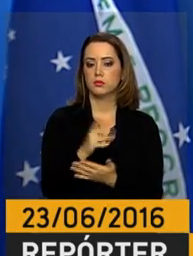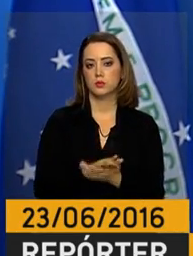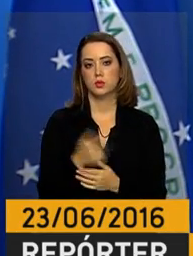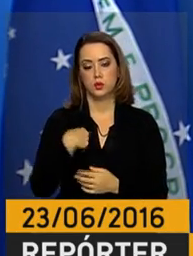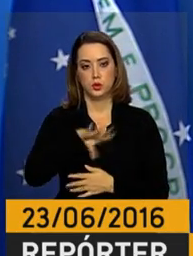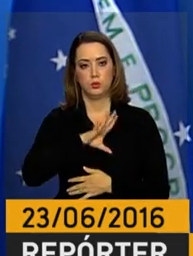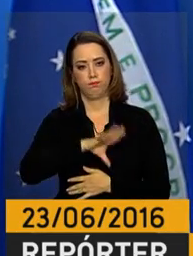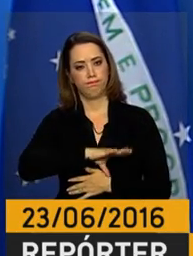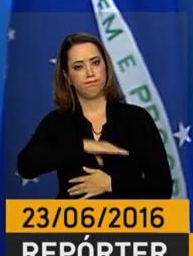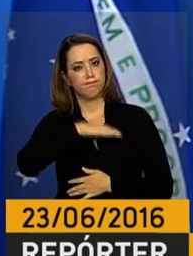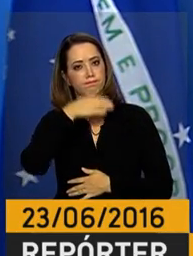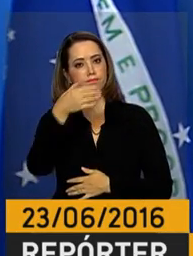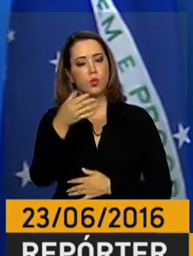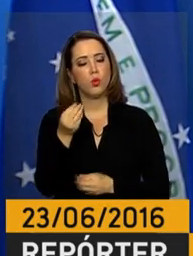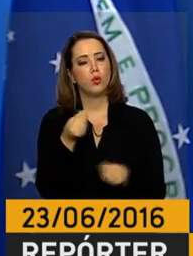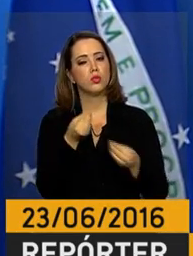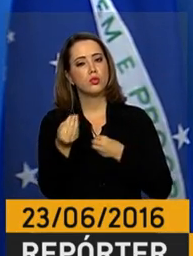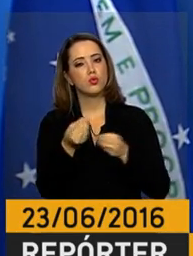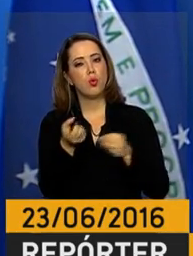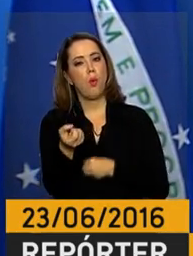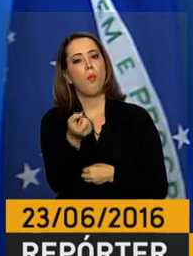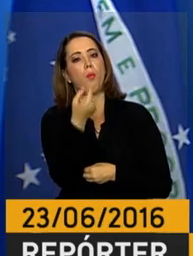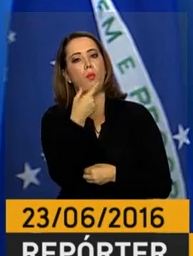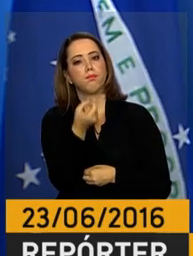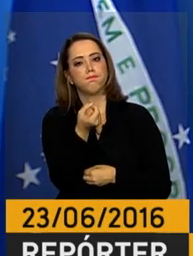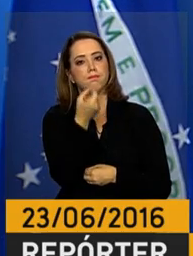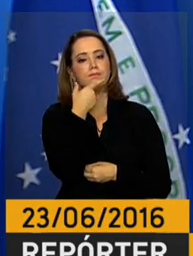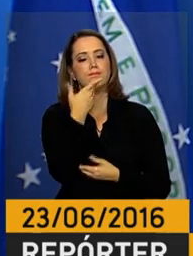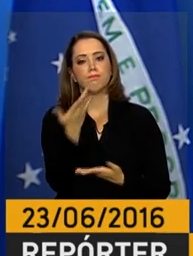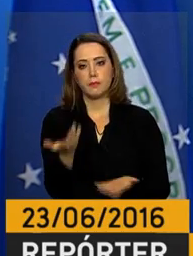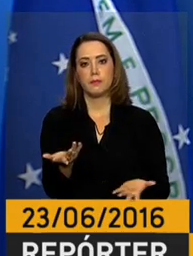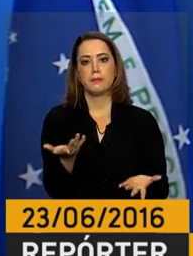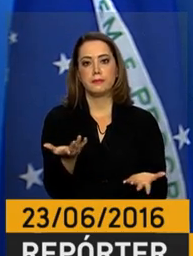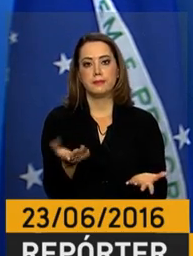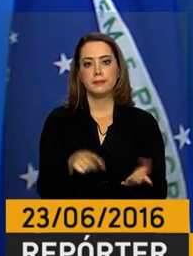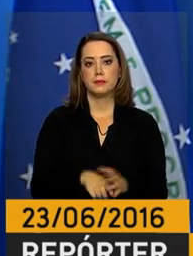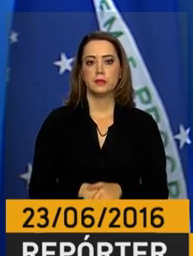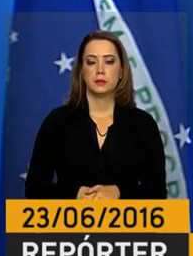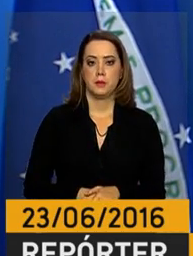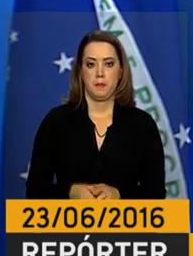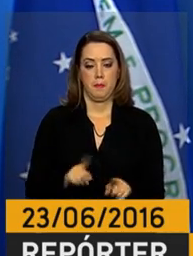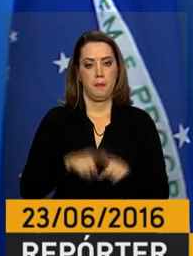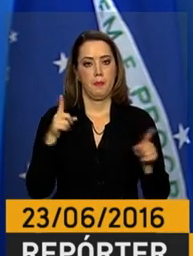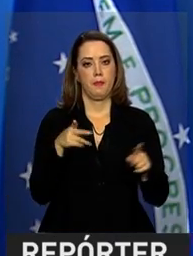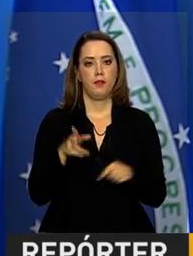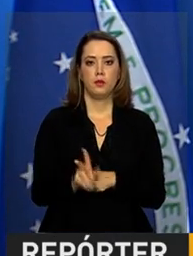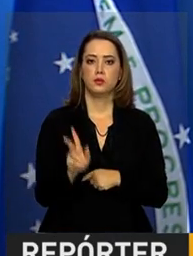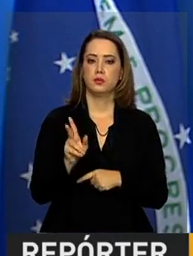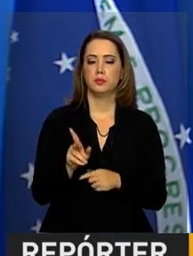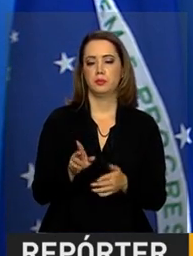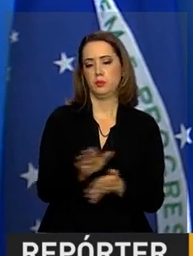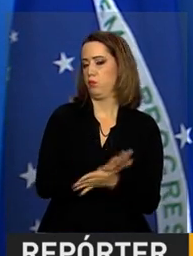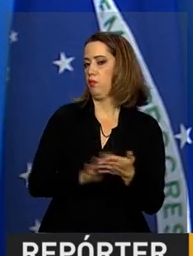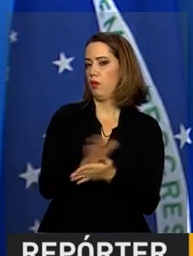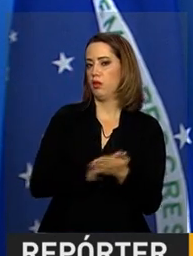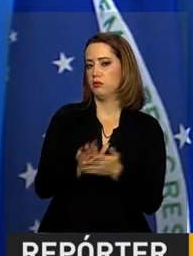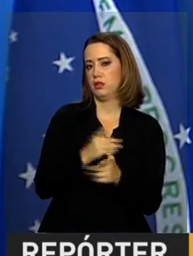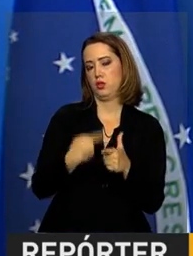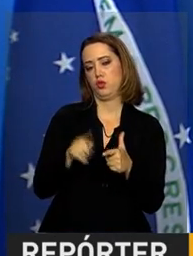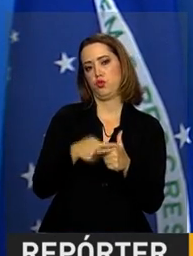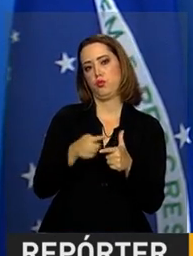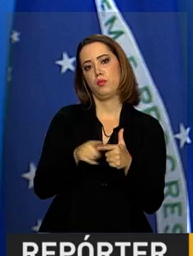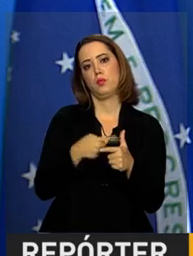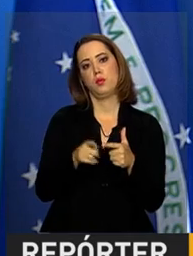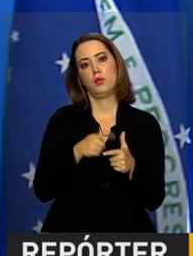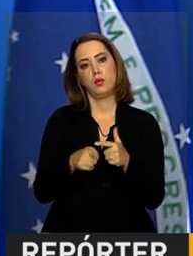coragem de ministrar os remédios amargos para tanto necessários mas sem prejuízo de medidas